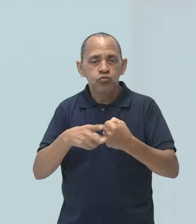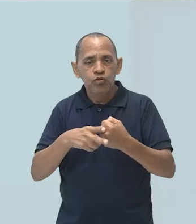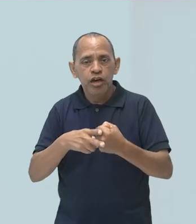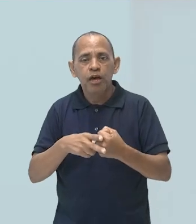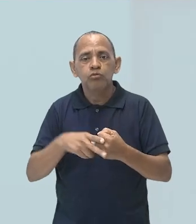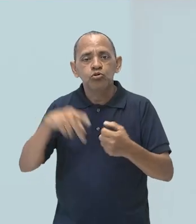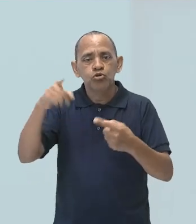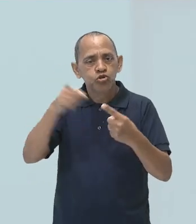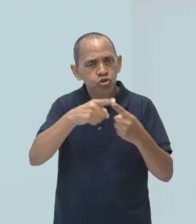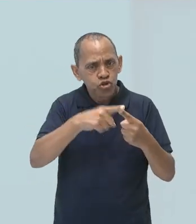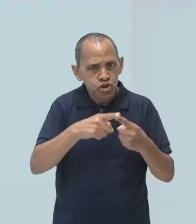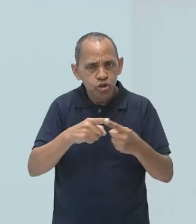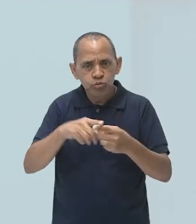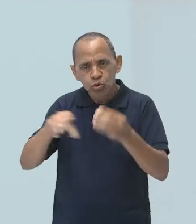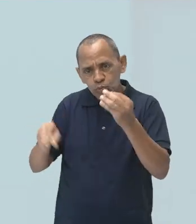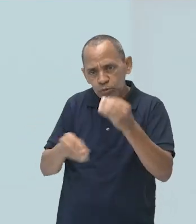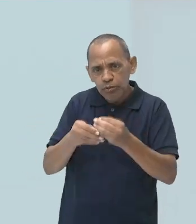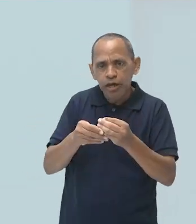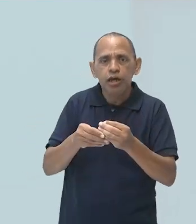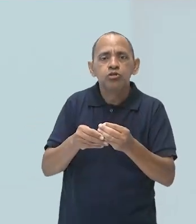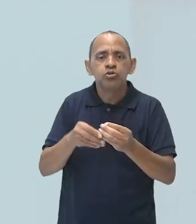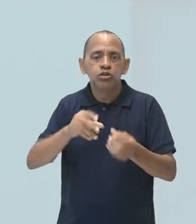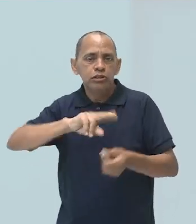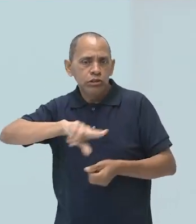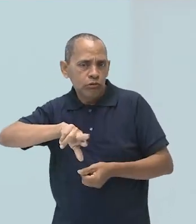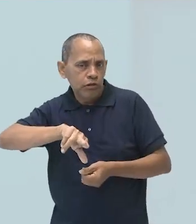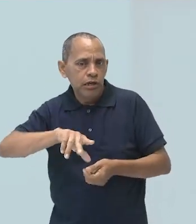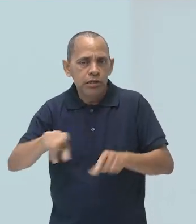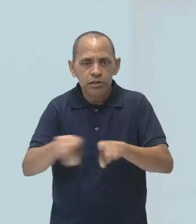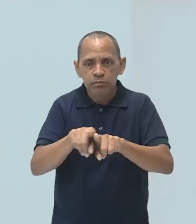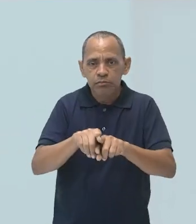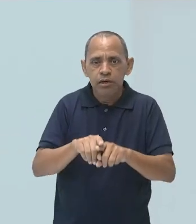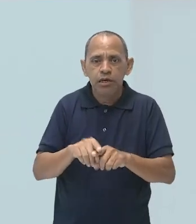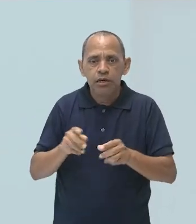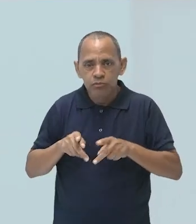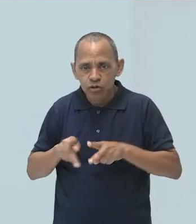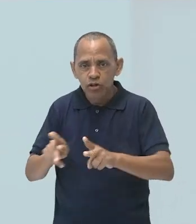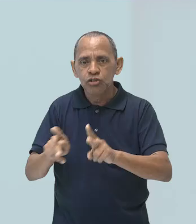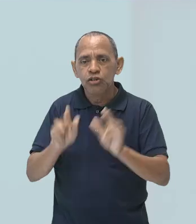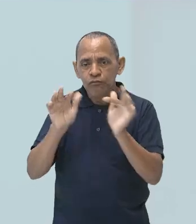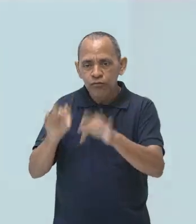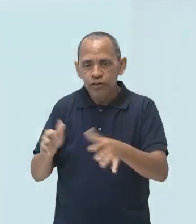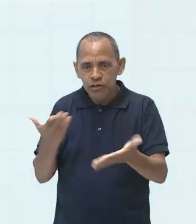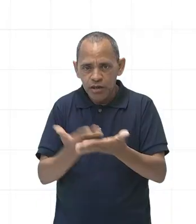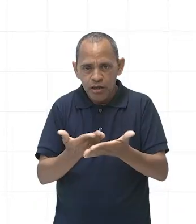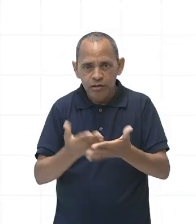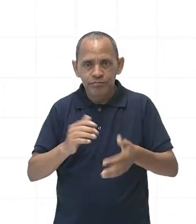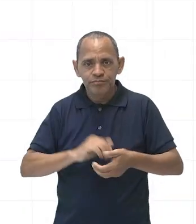vão acompanhar, se é complemento, se não é, e assim por diante. Assim encerramos esta aula.